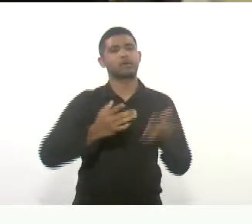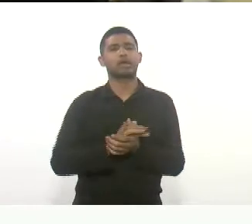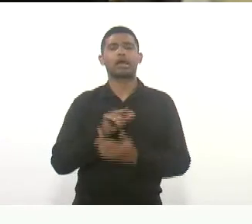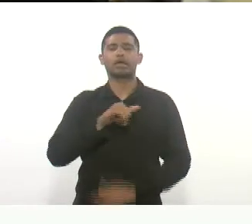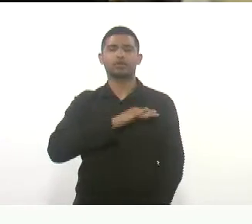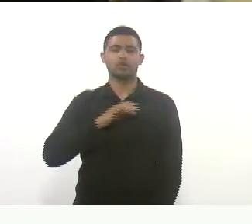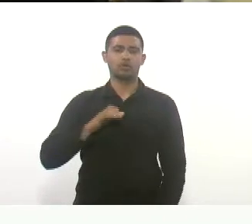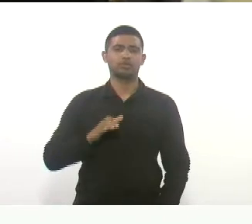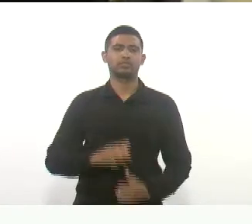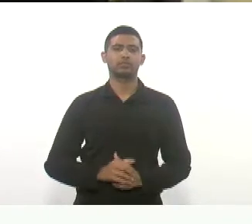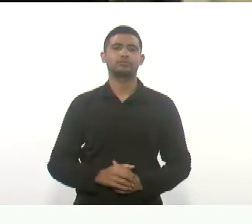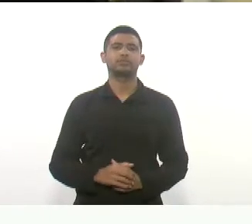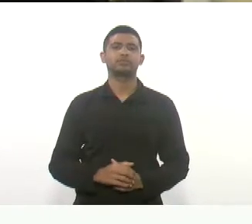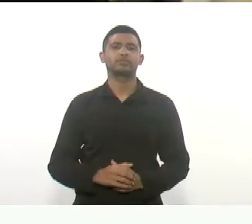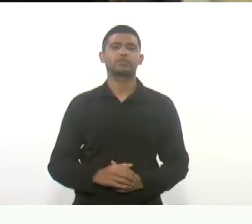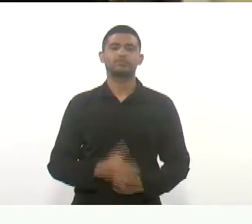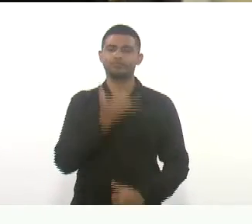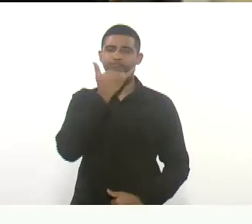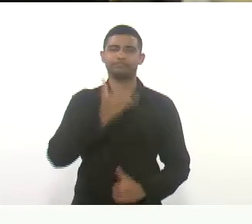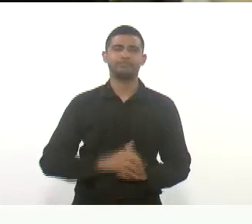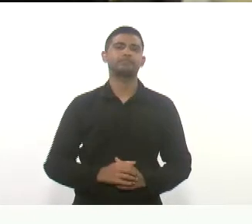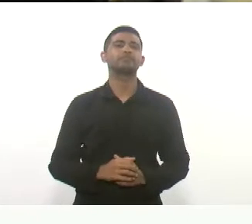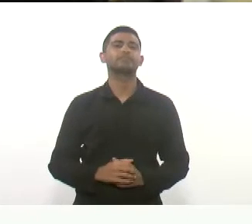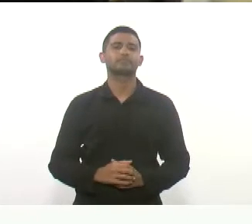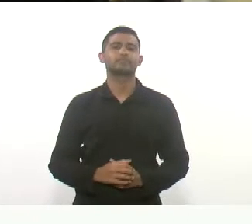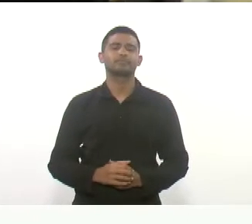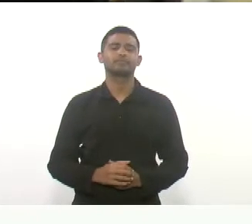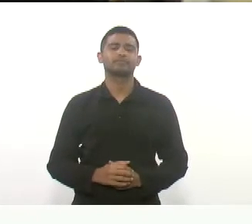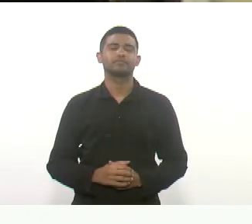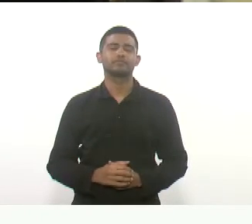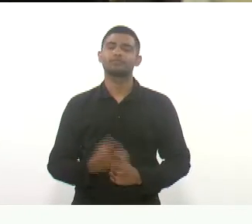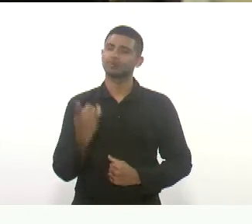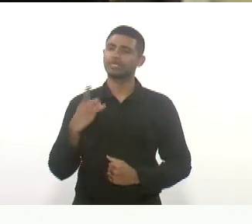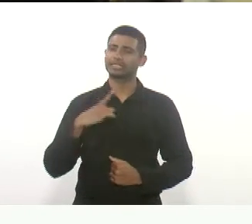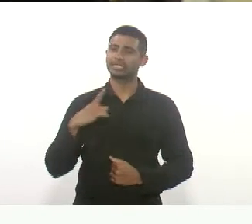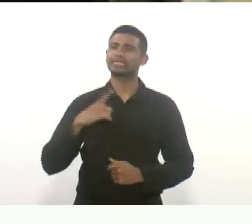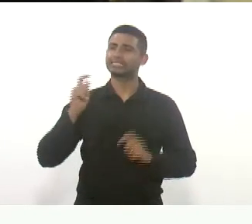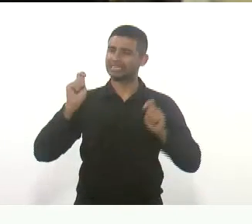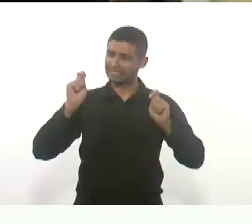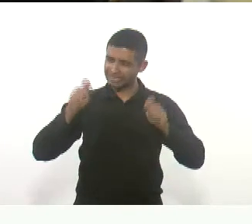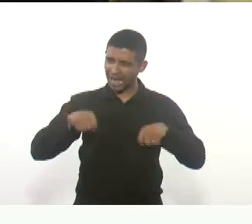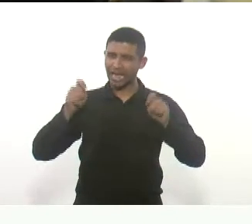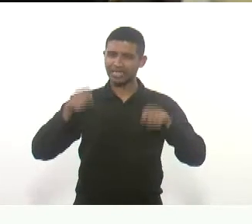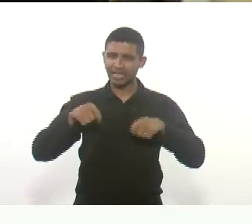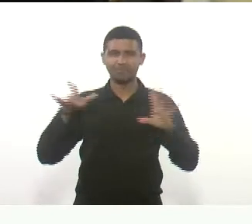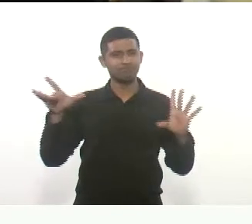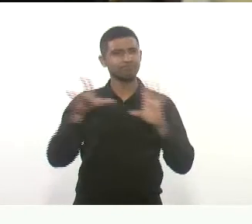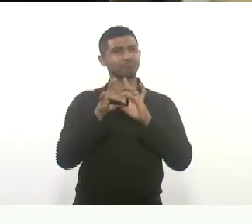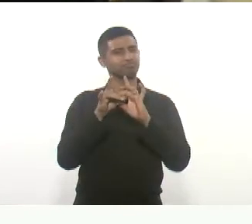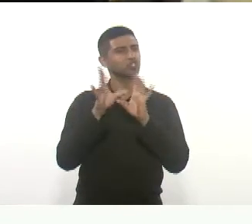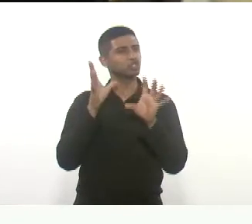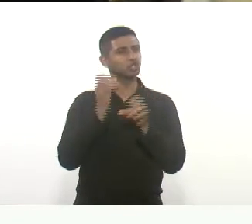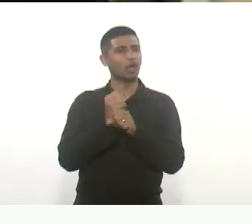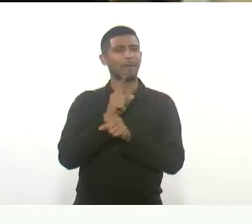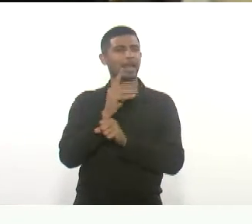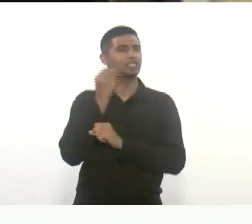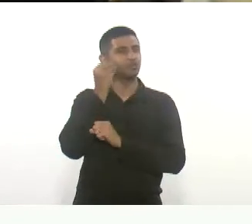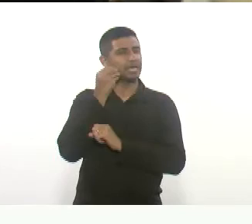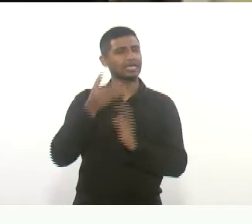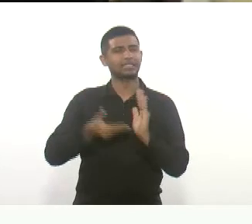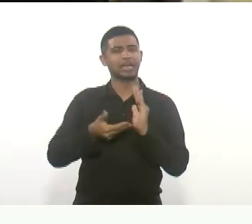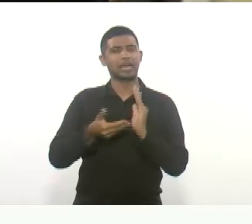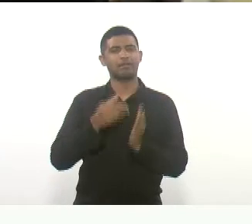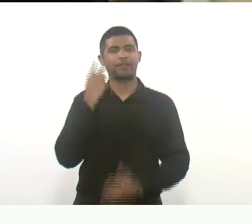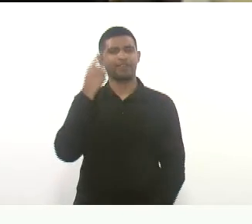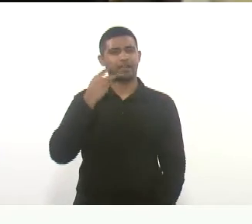comissão. Desculpa. E você tem muito que acrescentar aí com a sua experiência na Câmara de Vereadores,